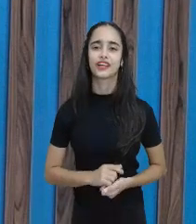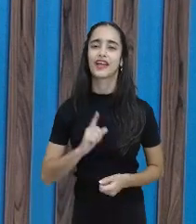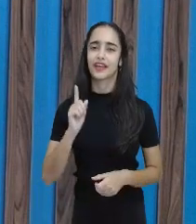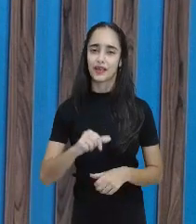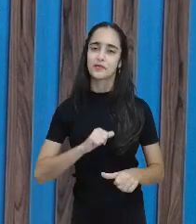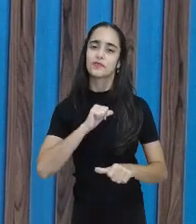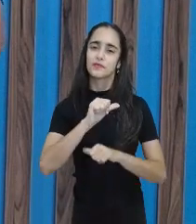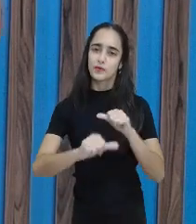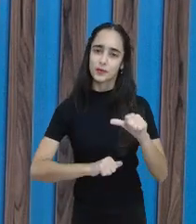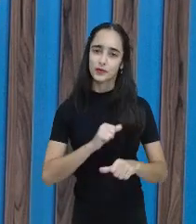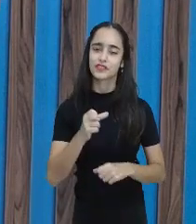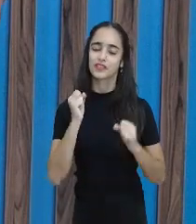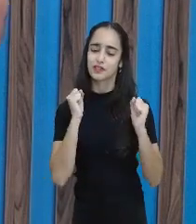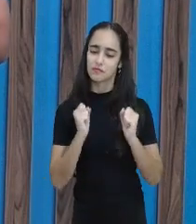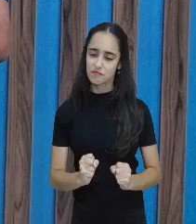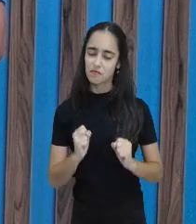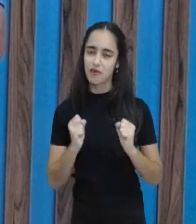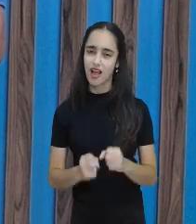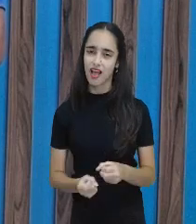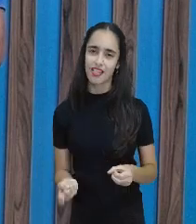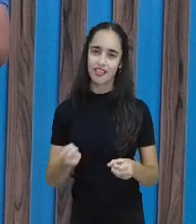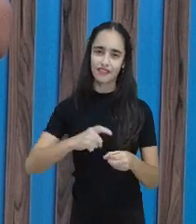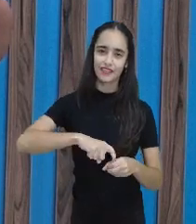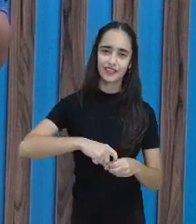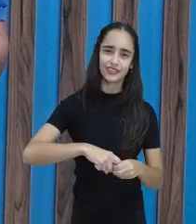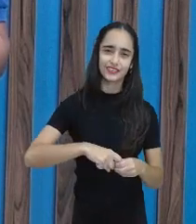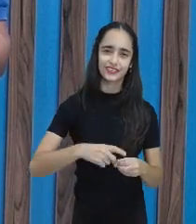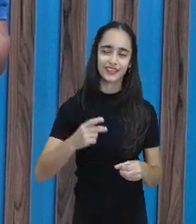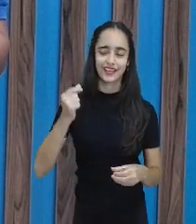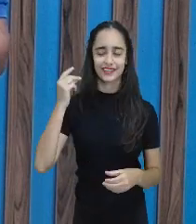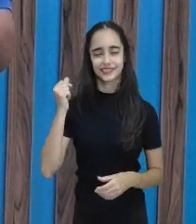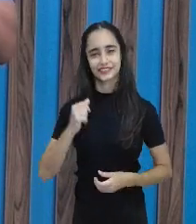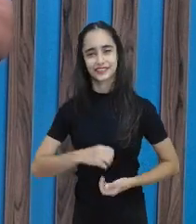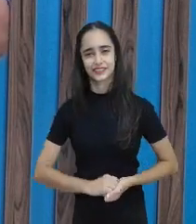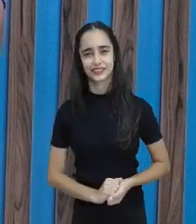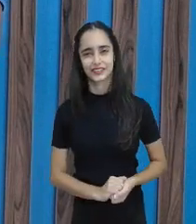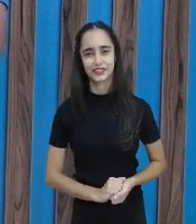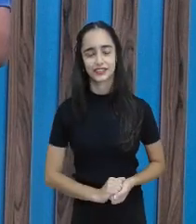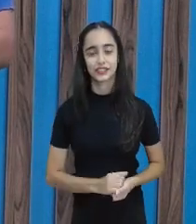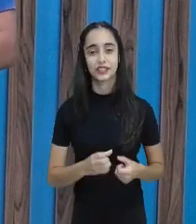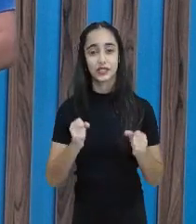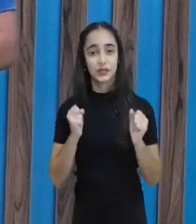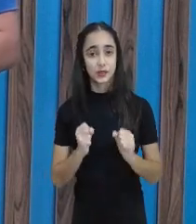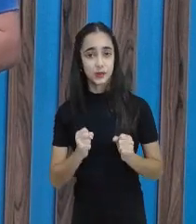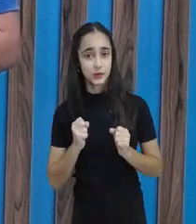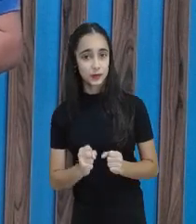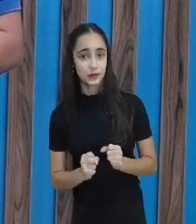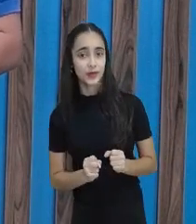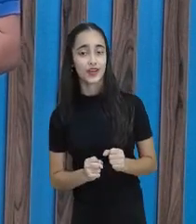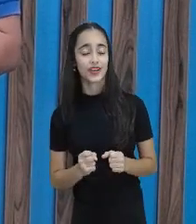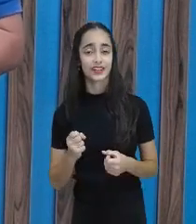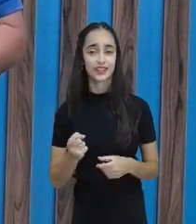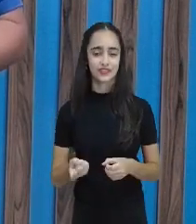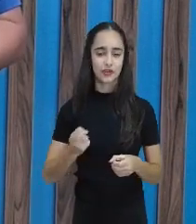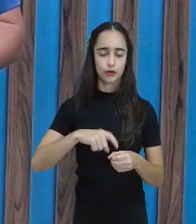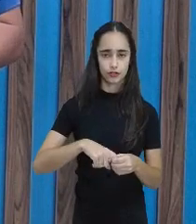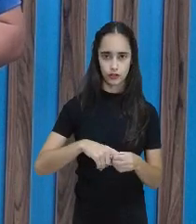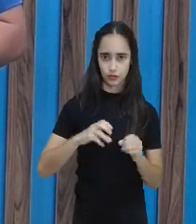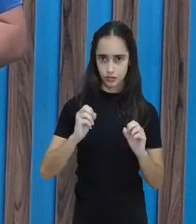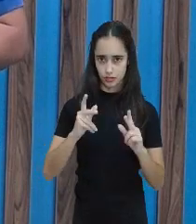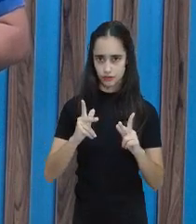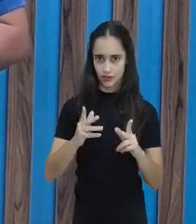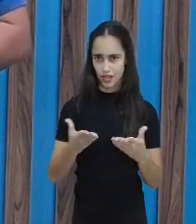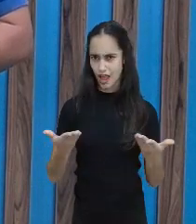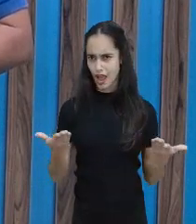Transformação reversível. Aquilo que pode voltar a ser como era antes. Pode ser desfeita.